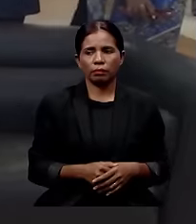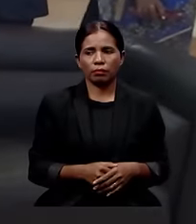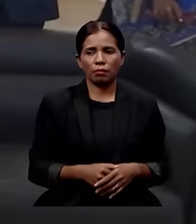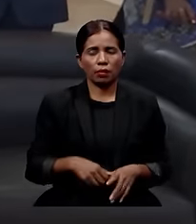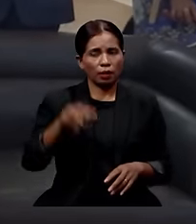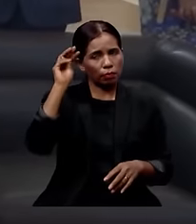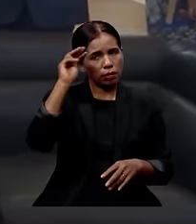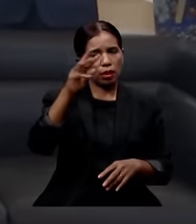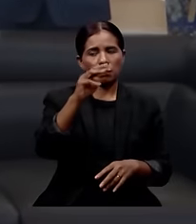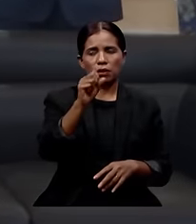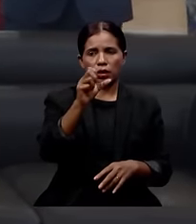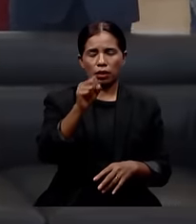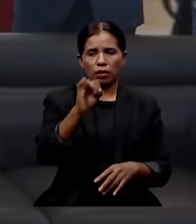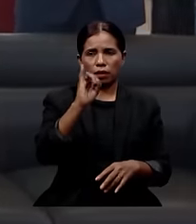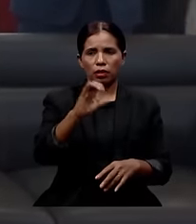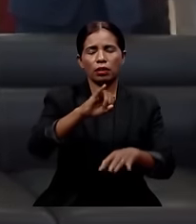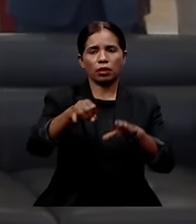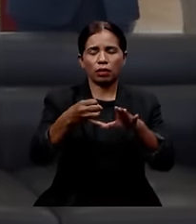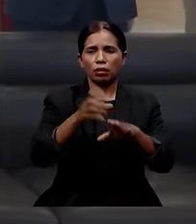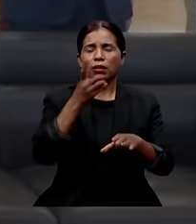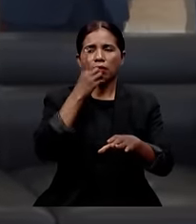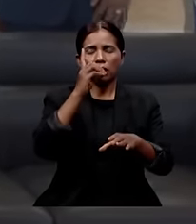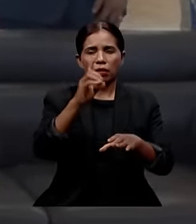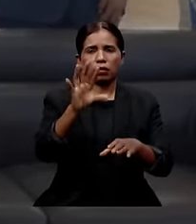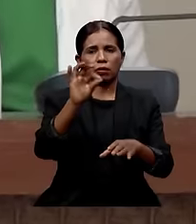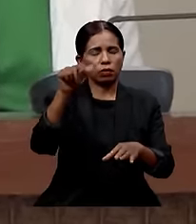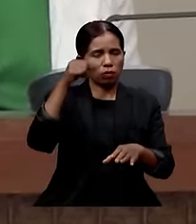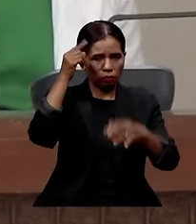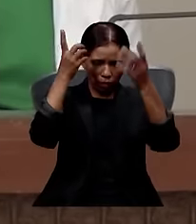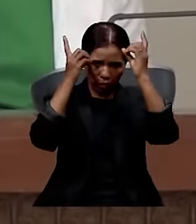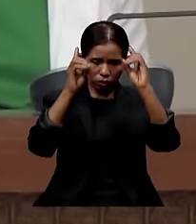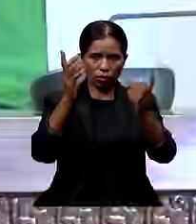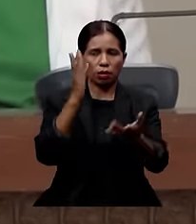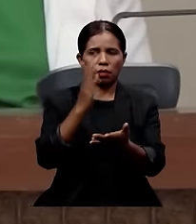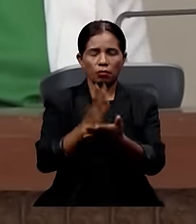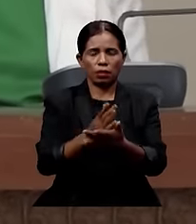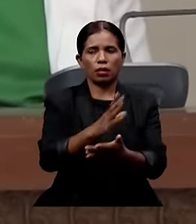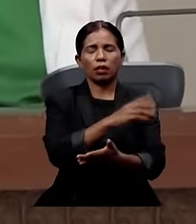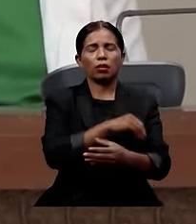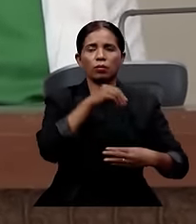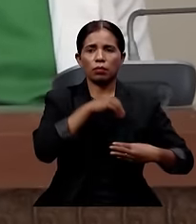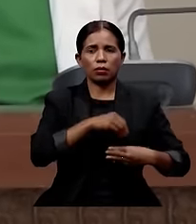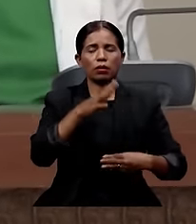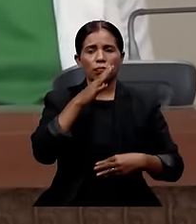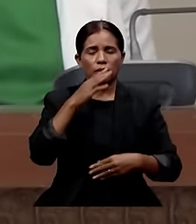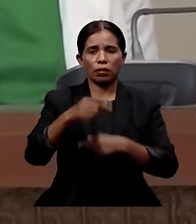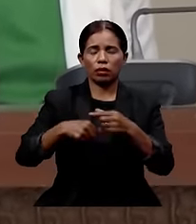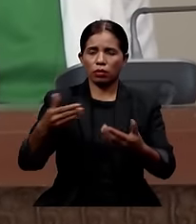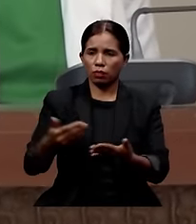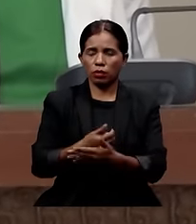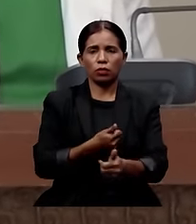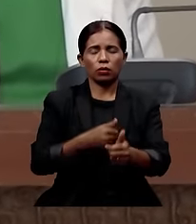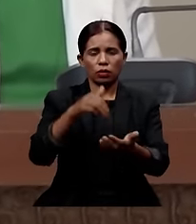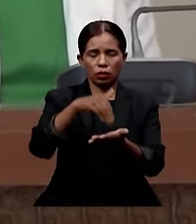Ministra Solidariedade Social no Inclusão declara, no governo decide rapar a bolsa da mãe baseira sanfon, tambatuir estudo